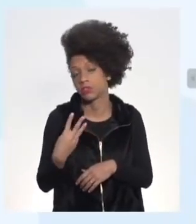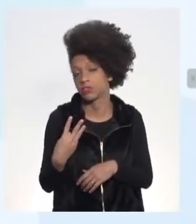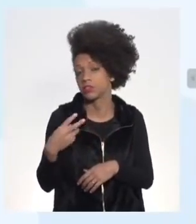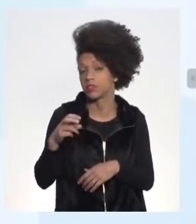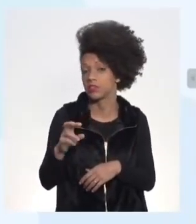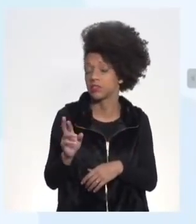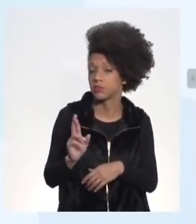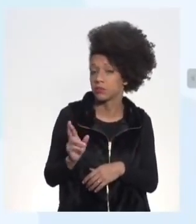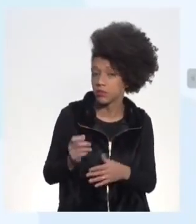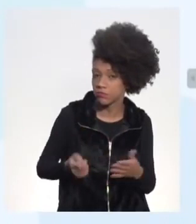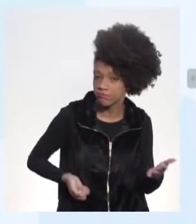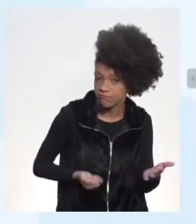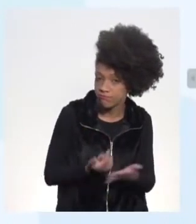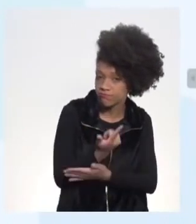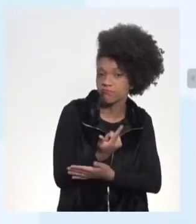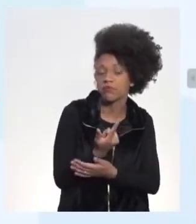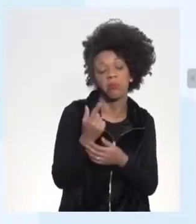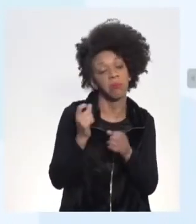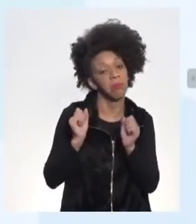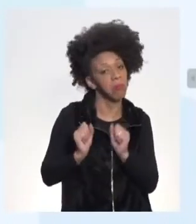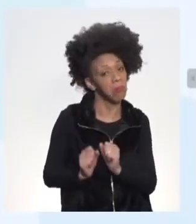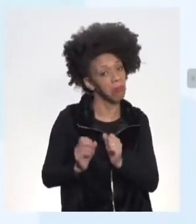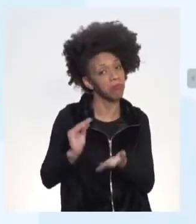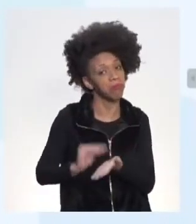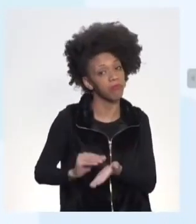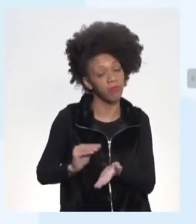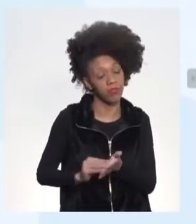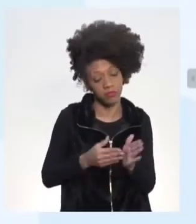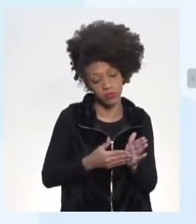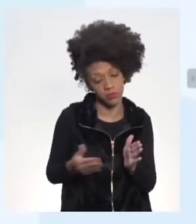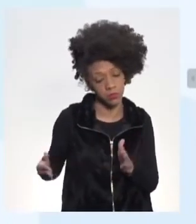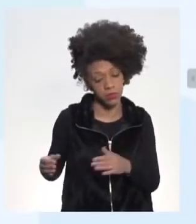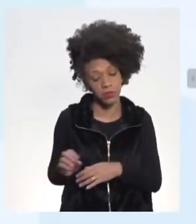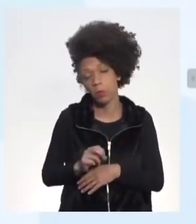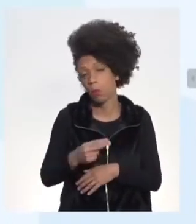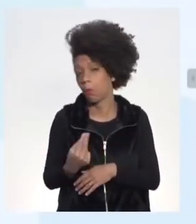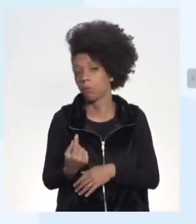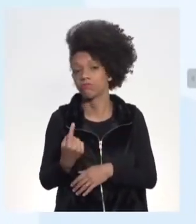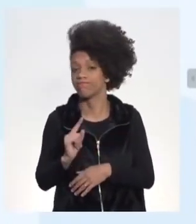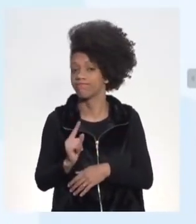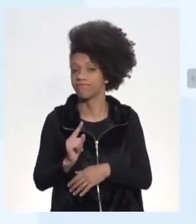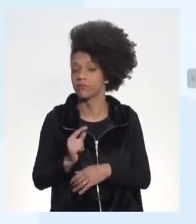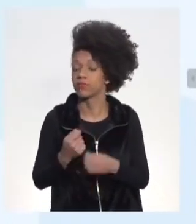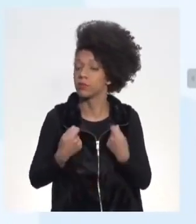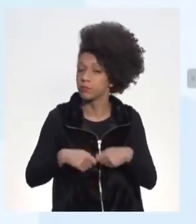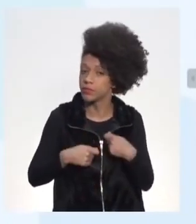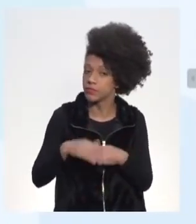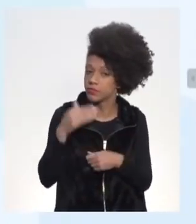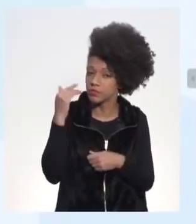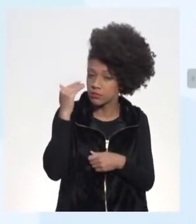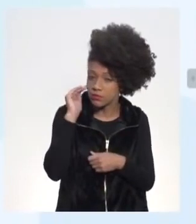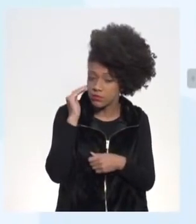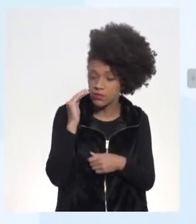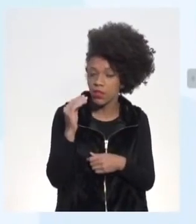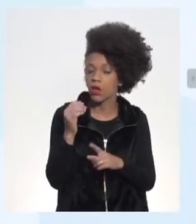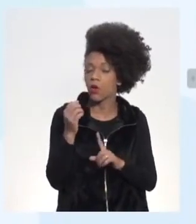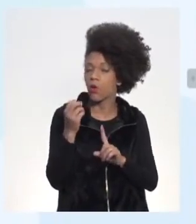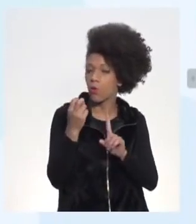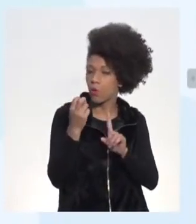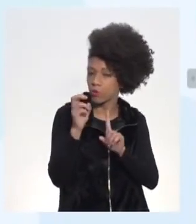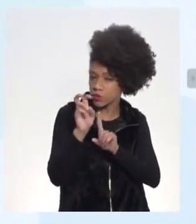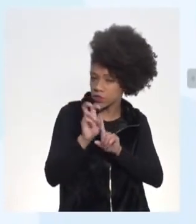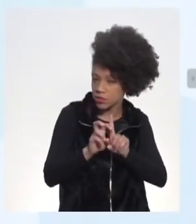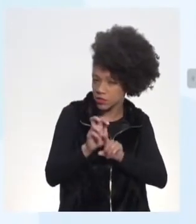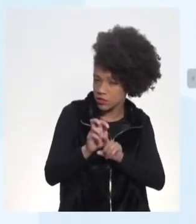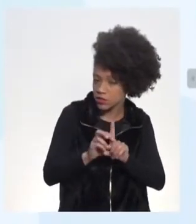à vista podem me fazer falta naquele momento ou não. Sim, tem que entender ao longo desses 5 meses do que vai acontecer e